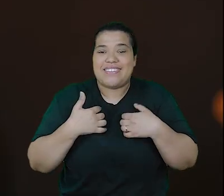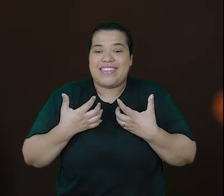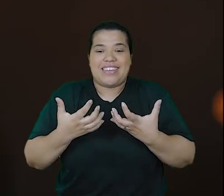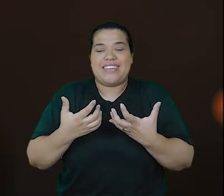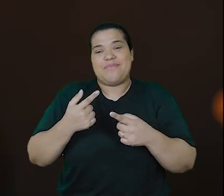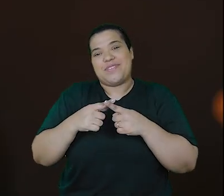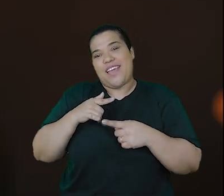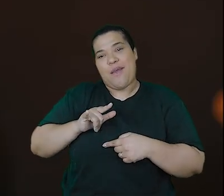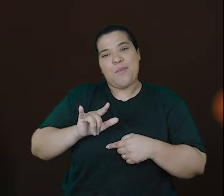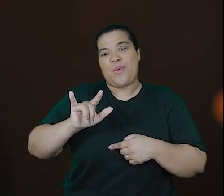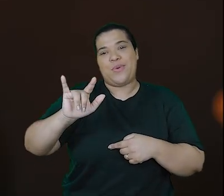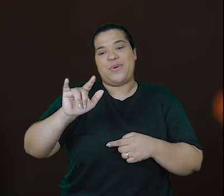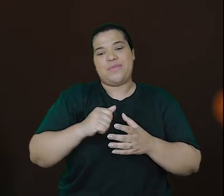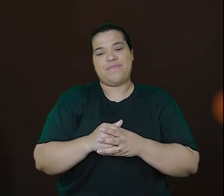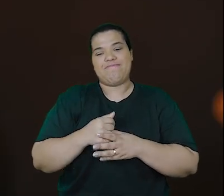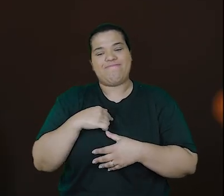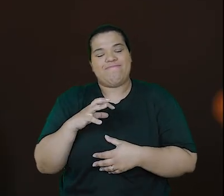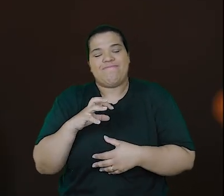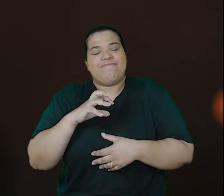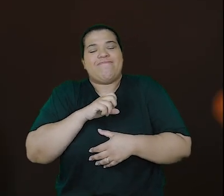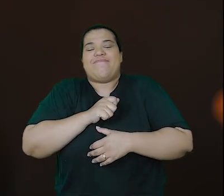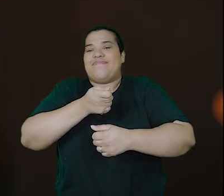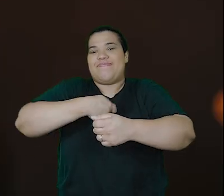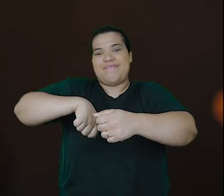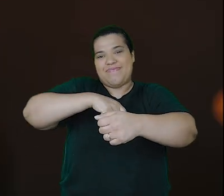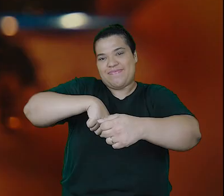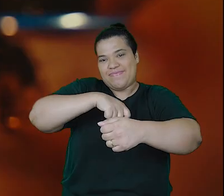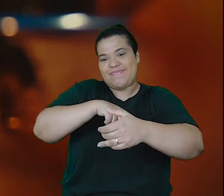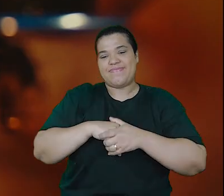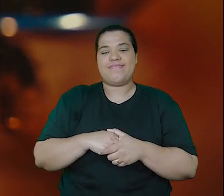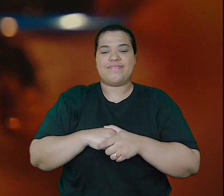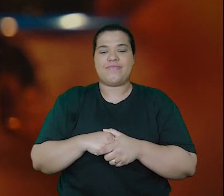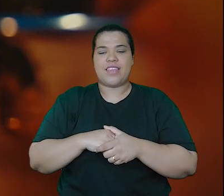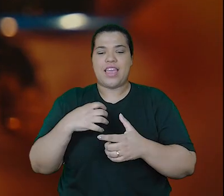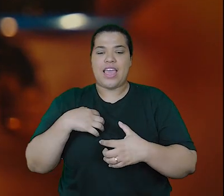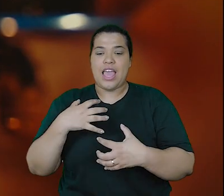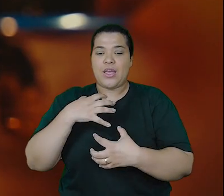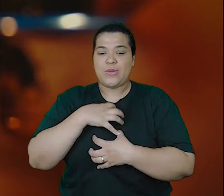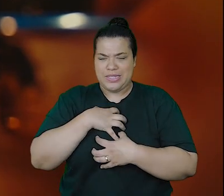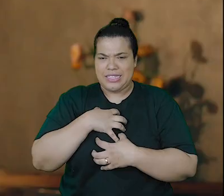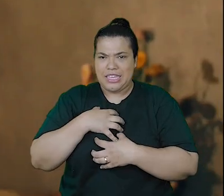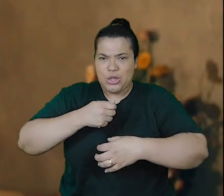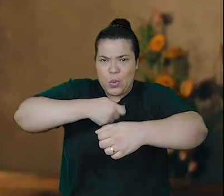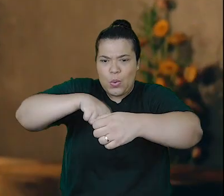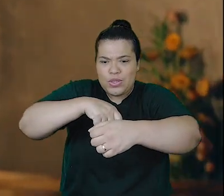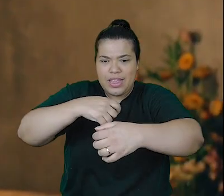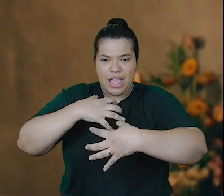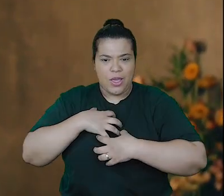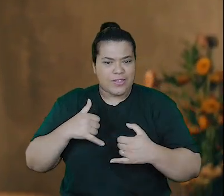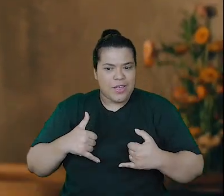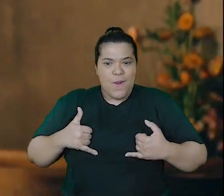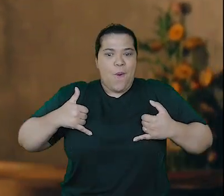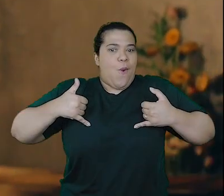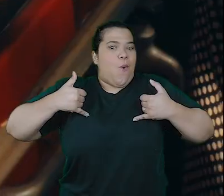o amor, né? É a paixão de cozinhar. Como que eu sinto me fazendo comida? Me sinto com orgulho de